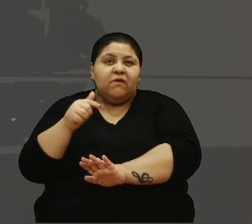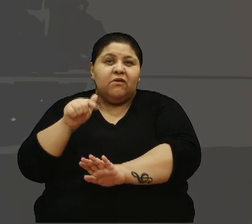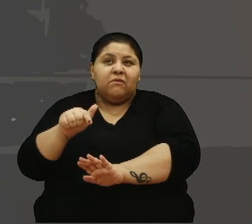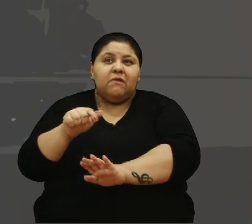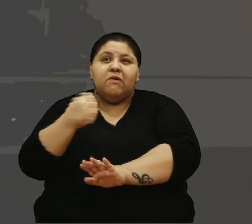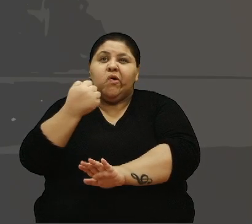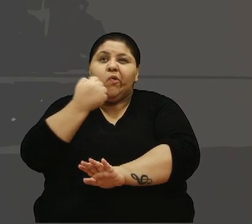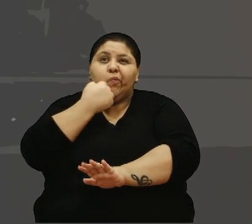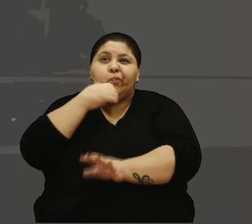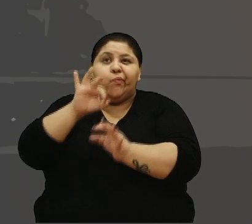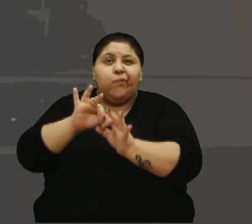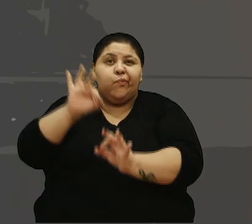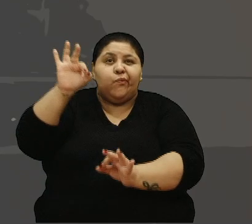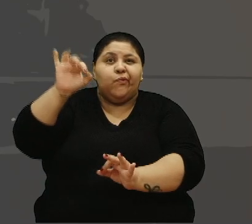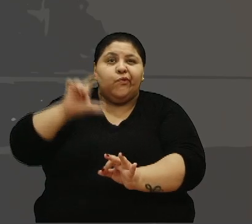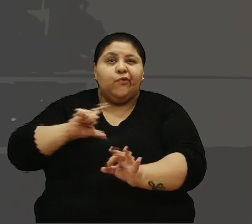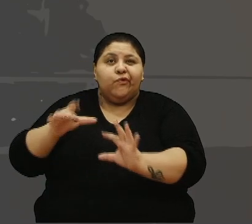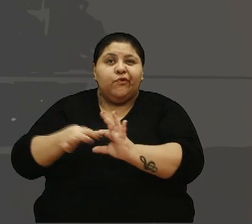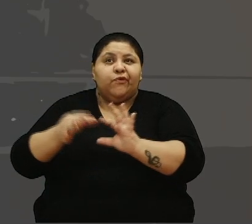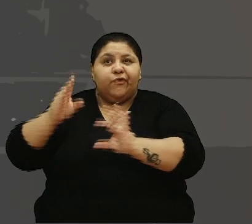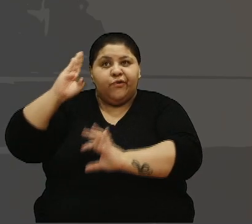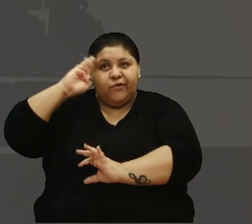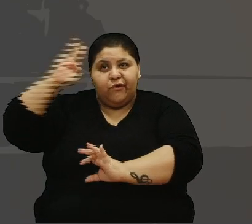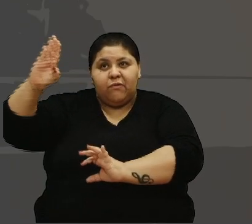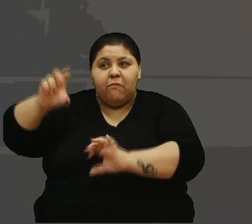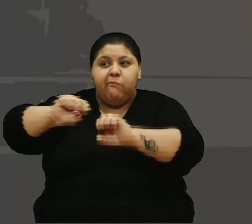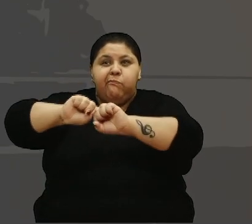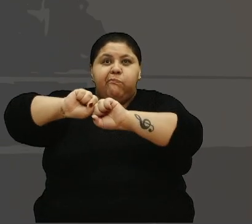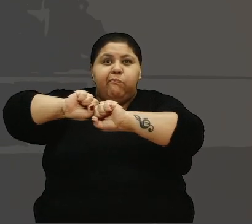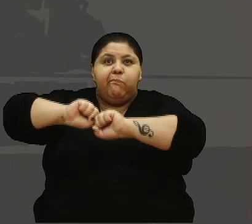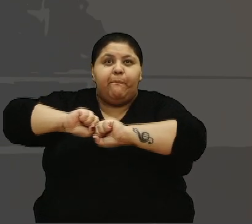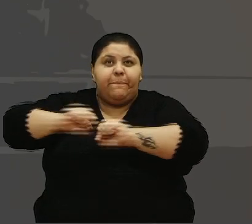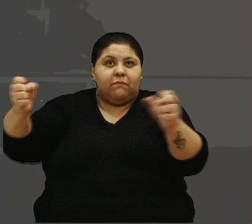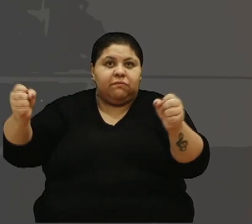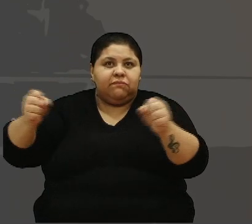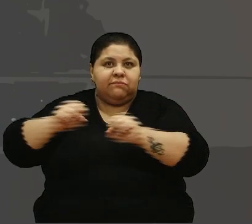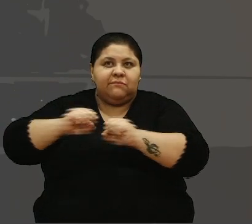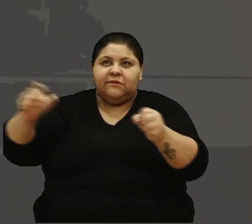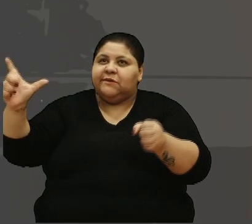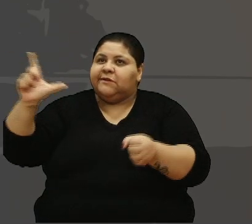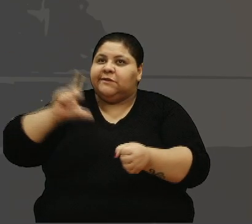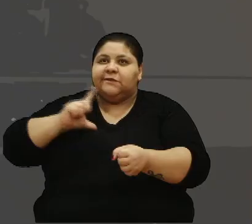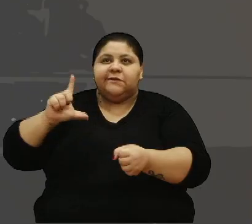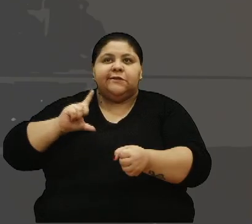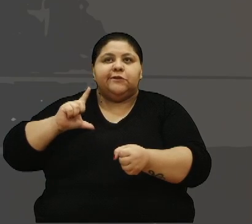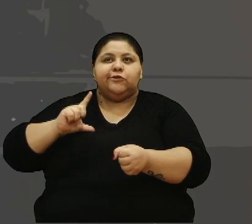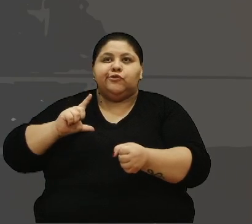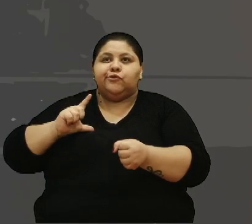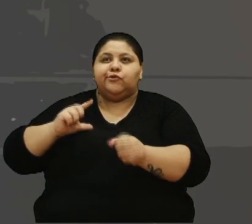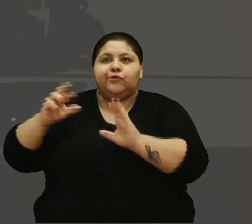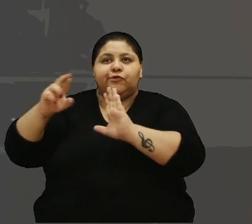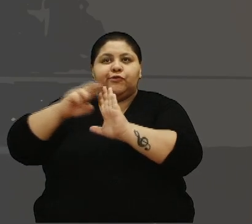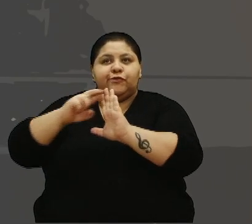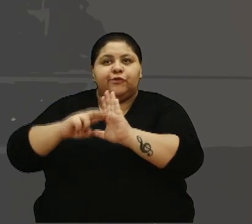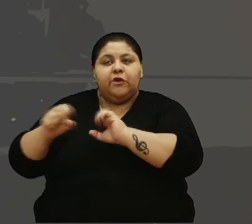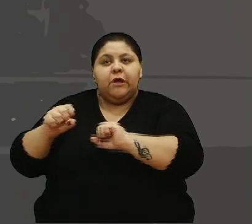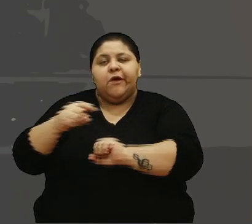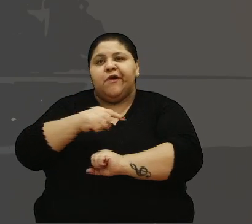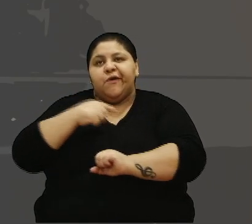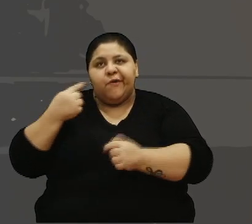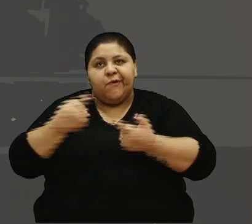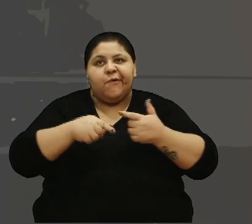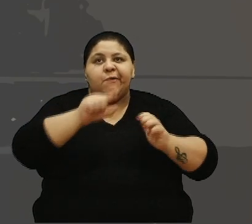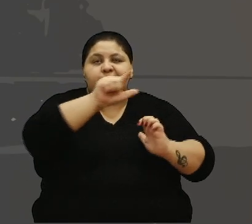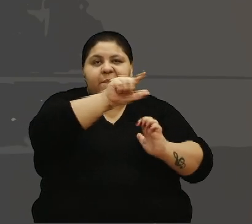Então, tem que pegar autorização do Exército para explosivos, tem que ter toda uma cautela e acaba atrasando. Mas a empresa